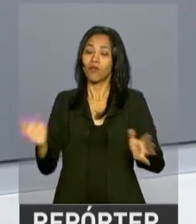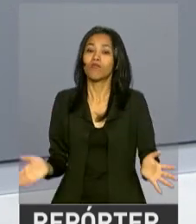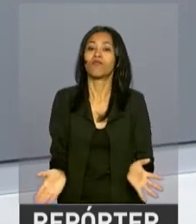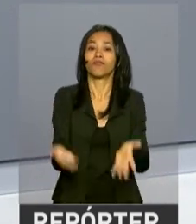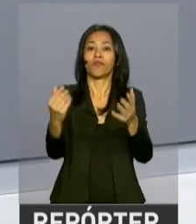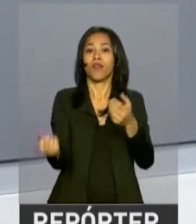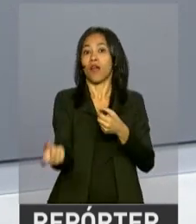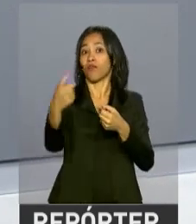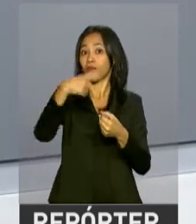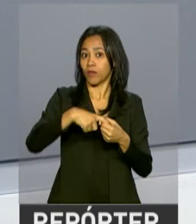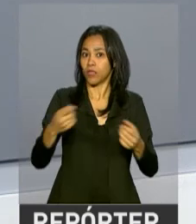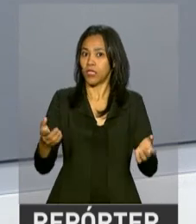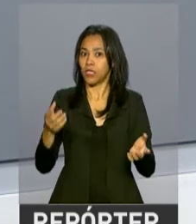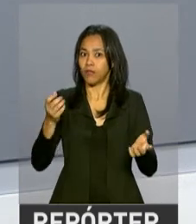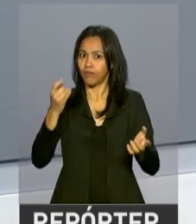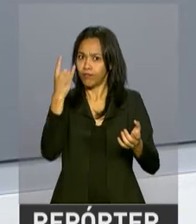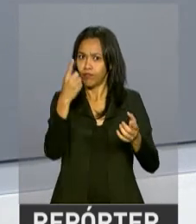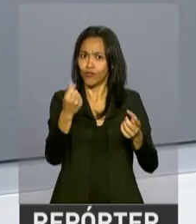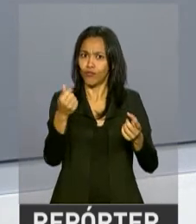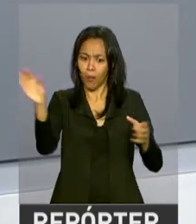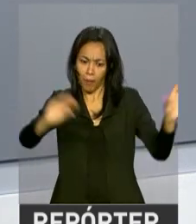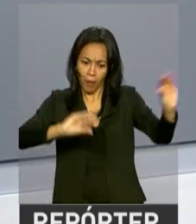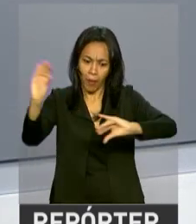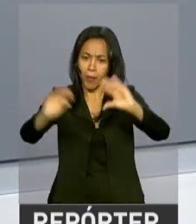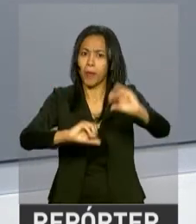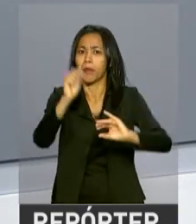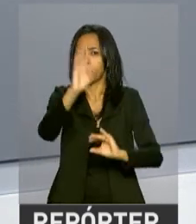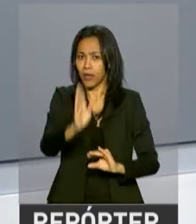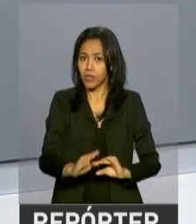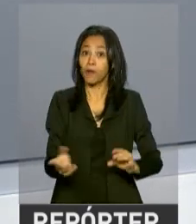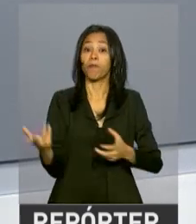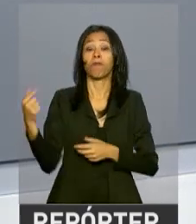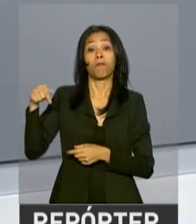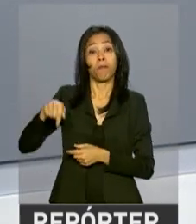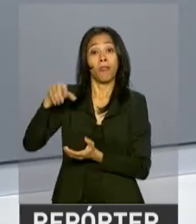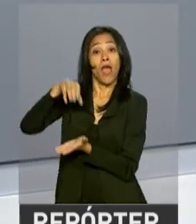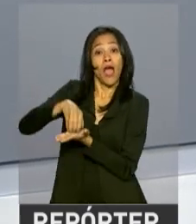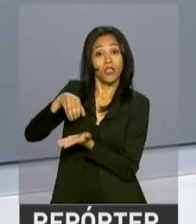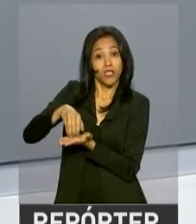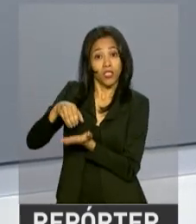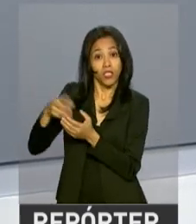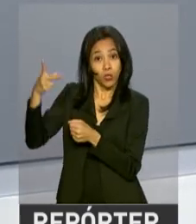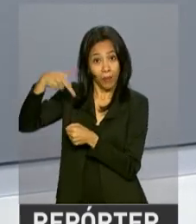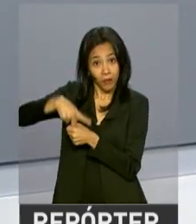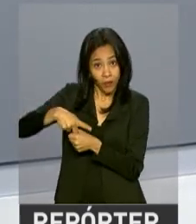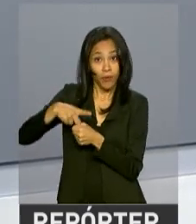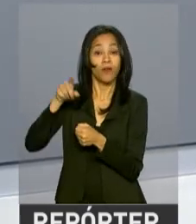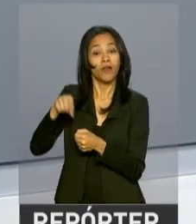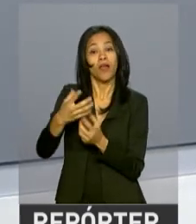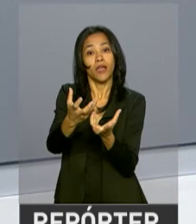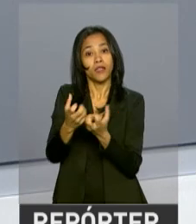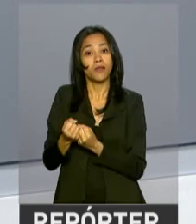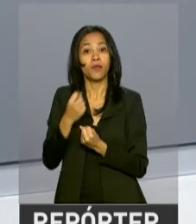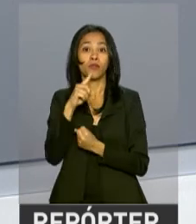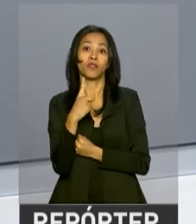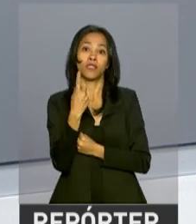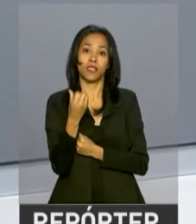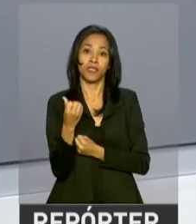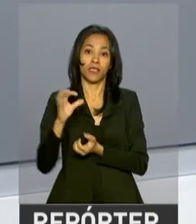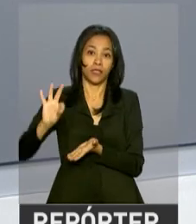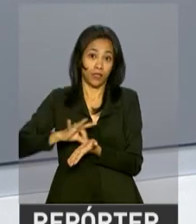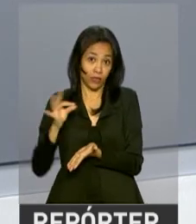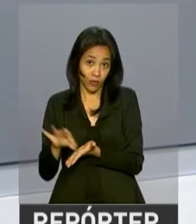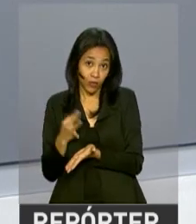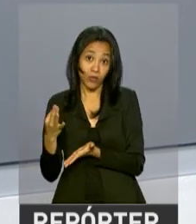investimentos para o país a agência nacional do petróleo recebeu 16 inscrições número recorde nesse regime as